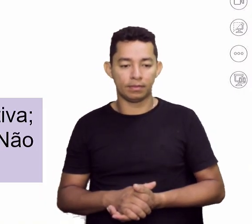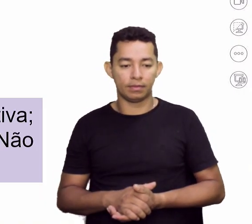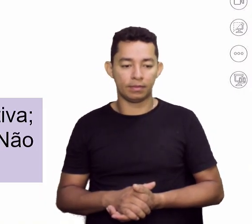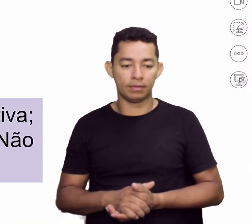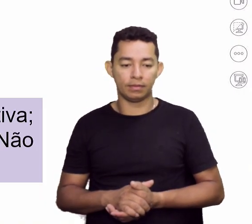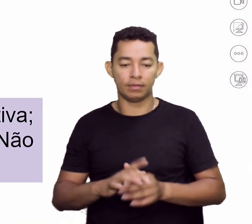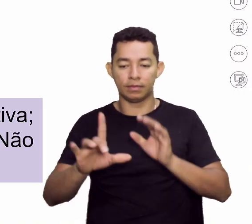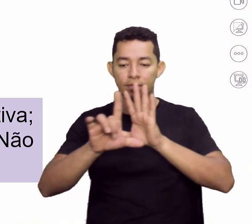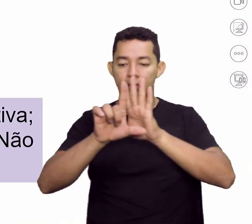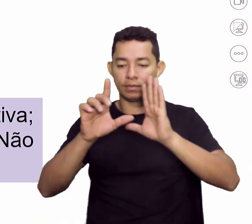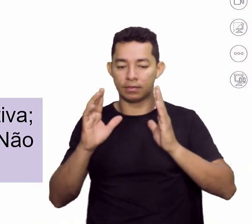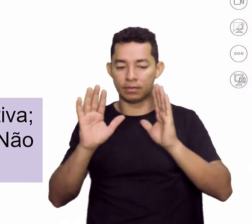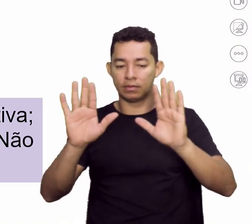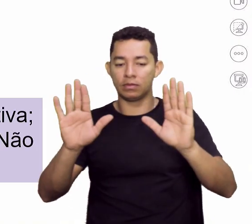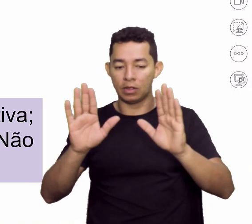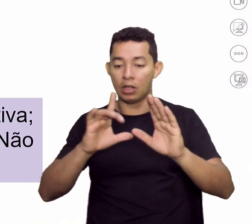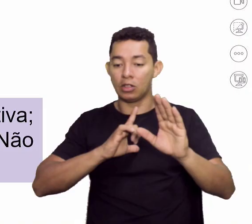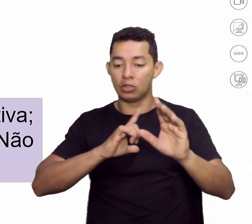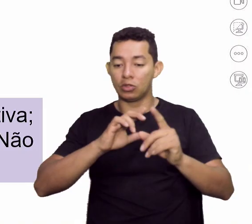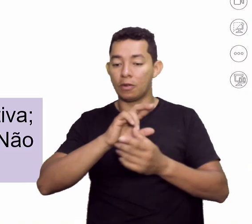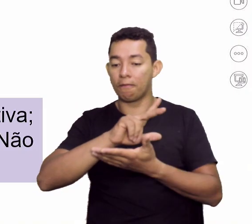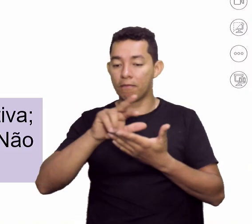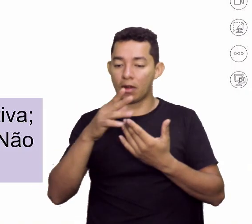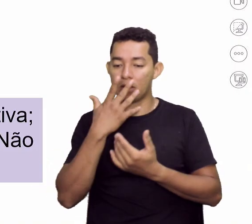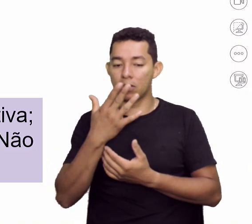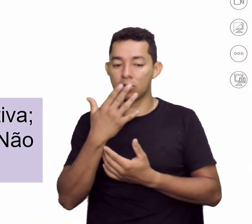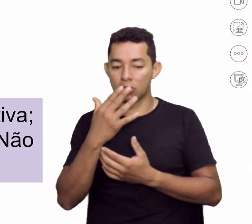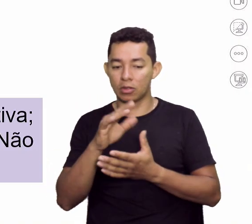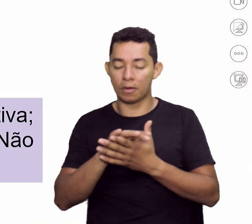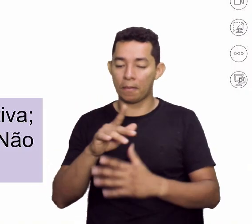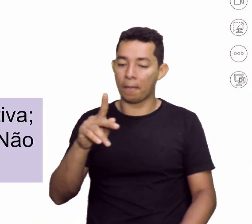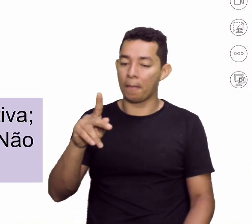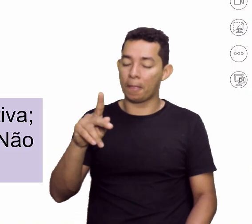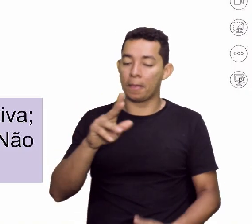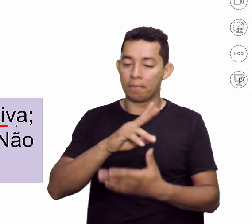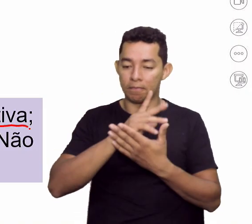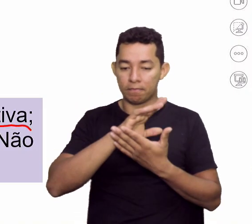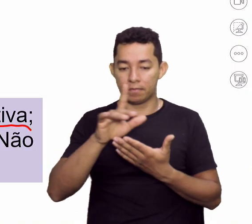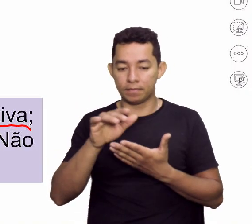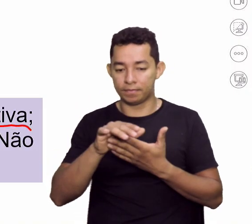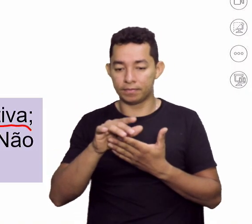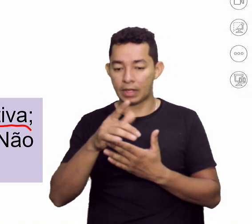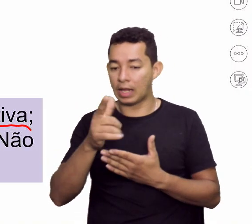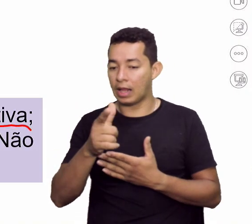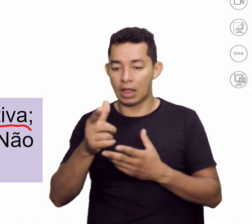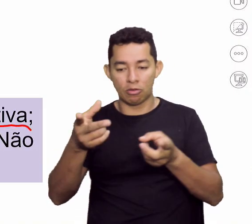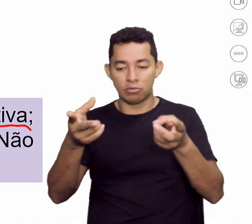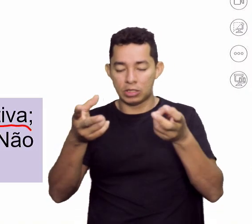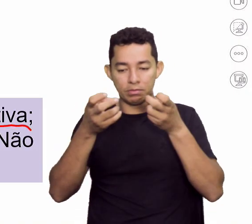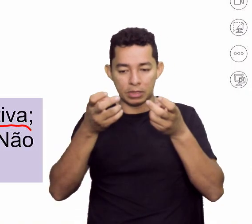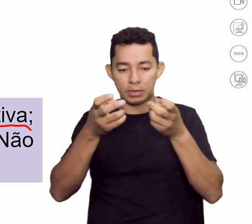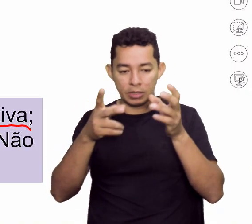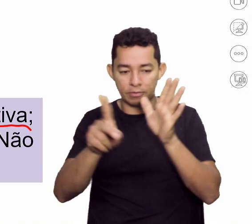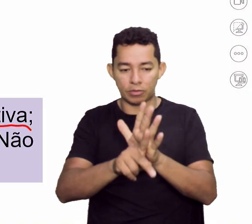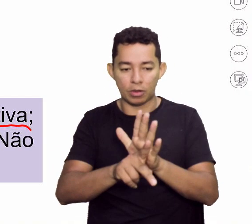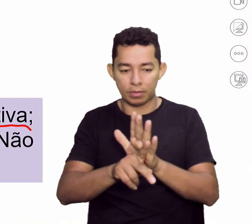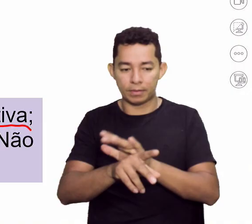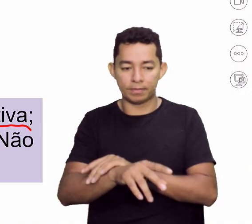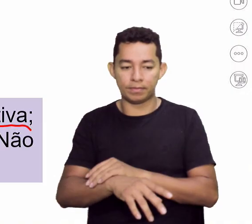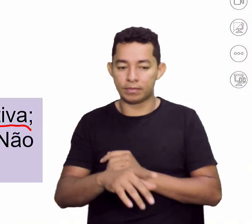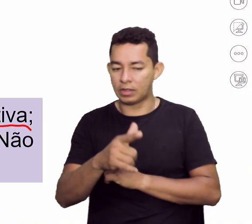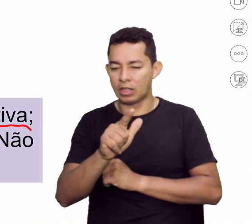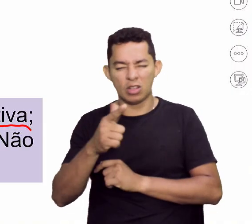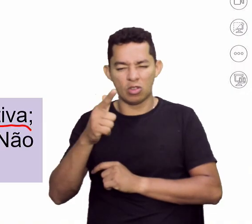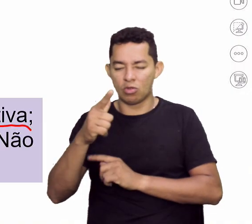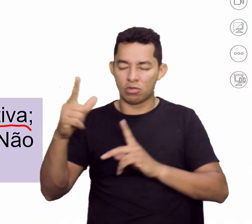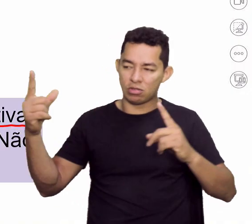lei da frontalidade, você tinha várias cores, policromia, ausência de perspectiva, sem